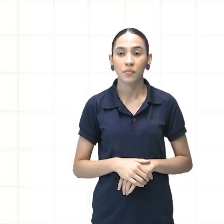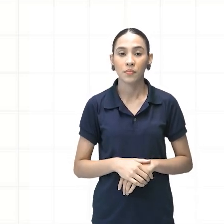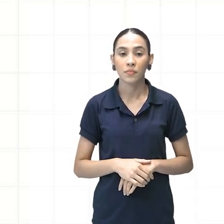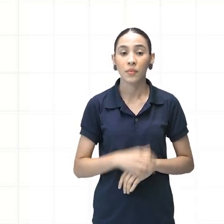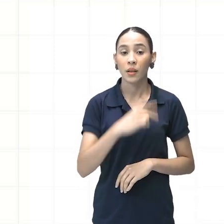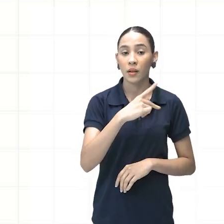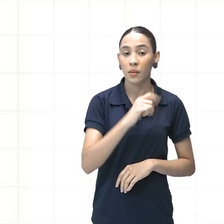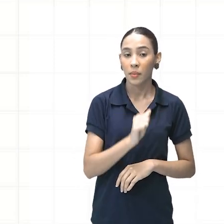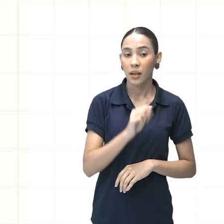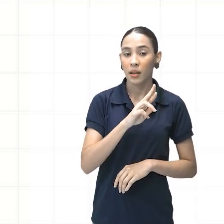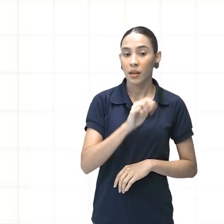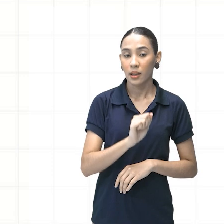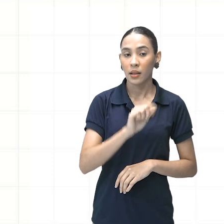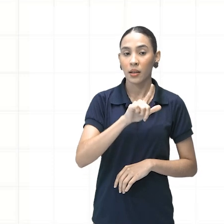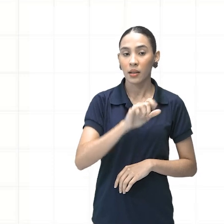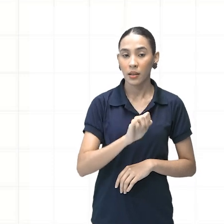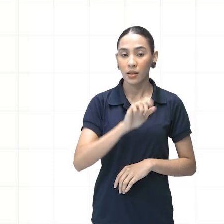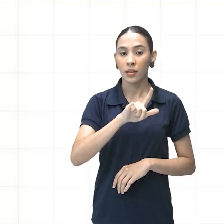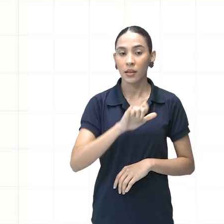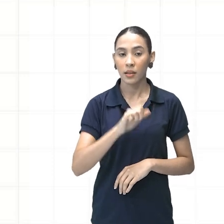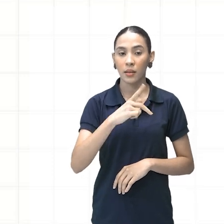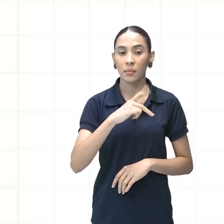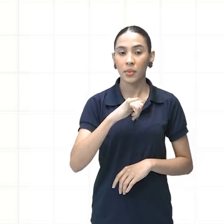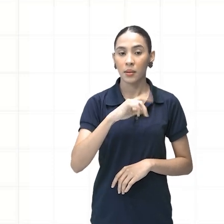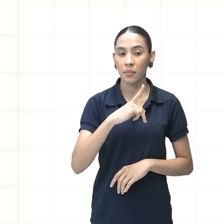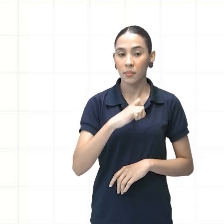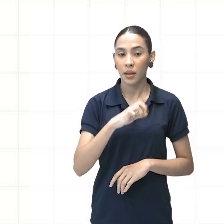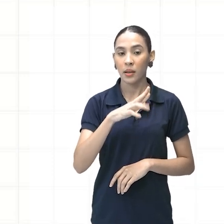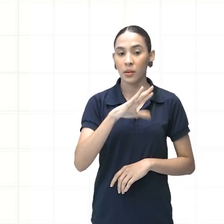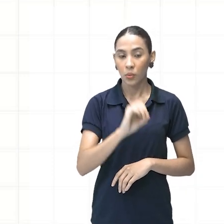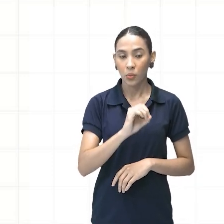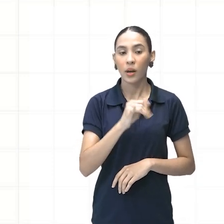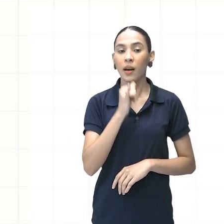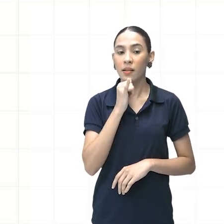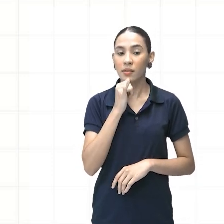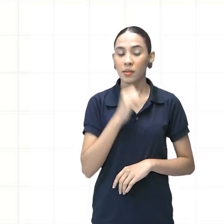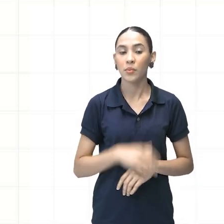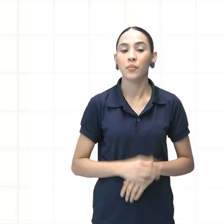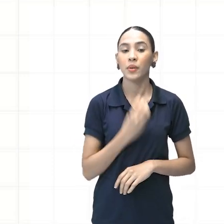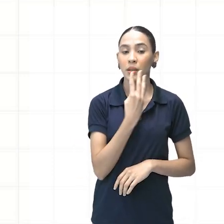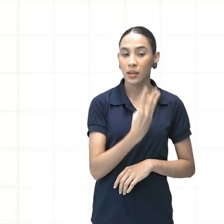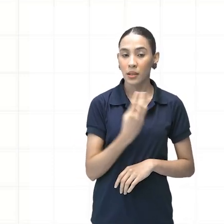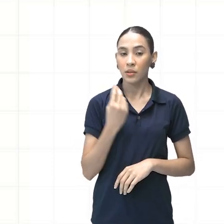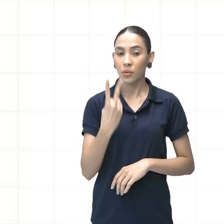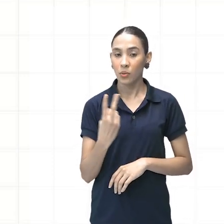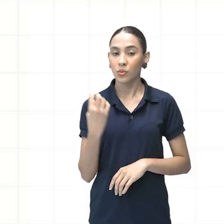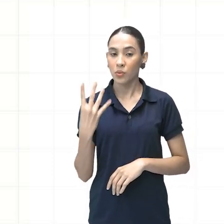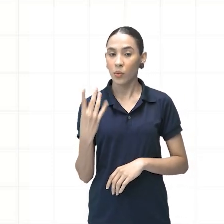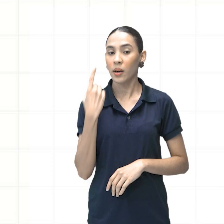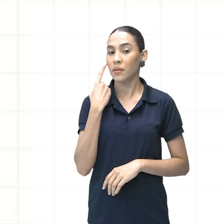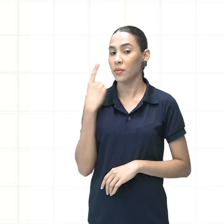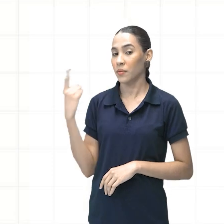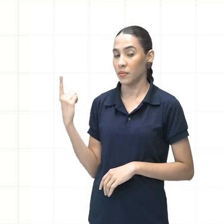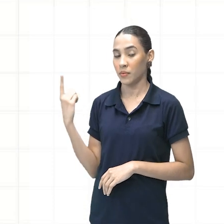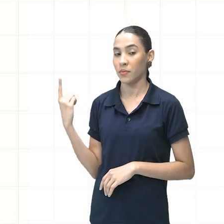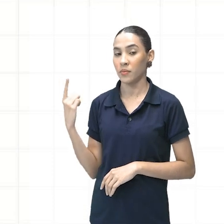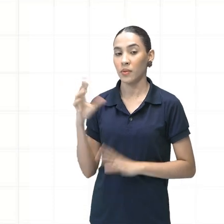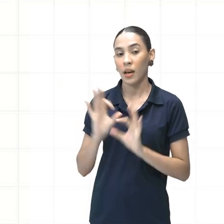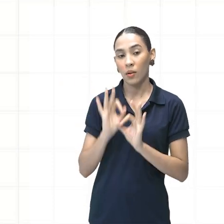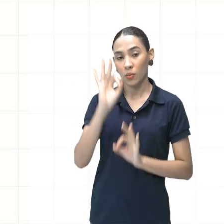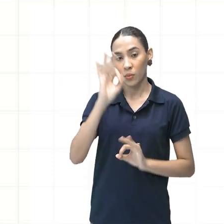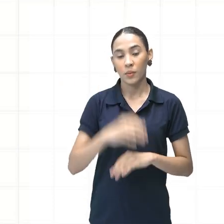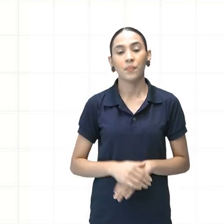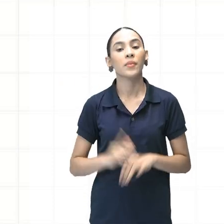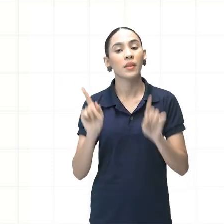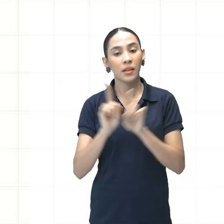um paralelepípedo, né, de medidas 2, ou 3, 2 e 4 de altura.